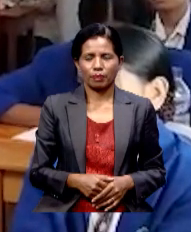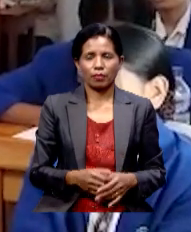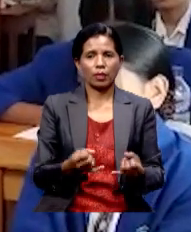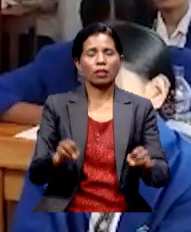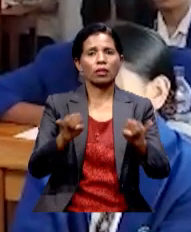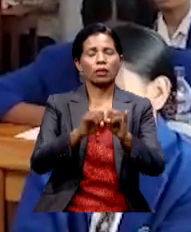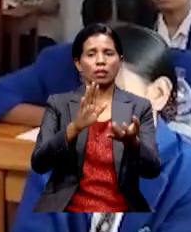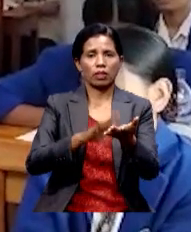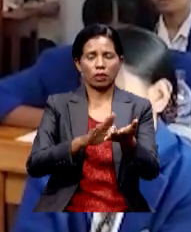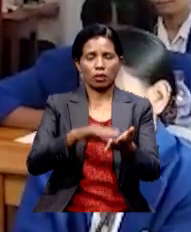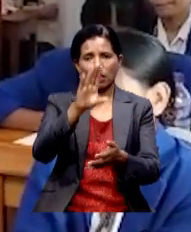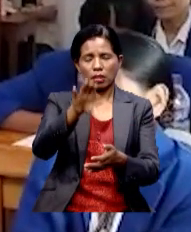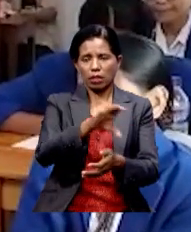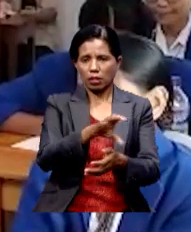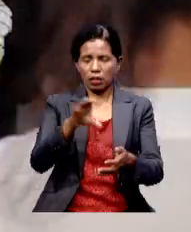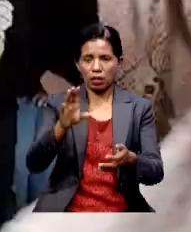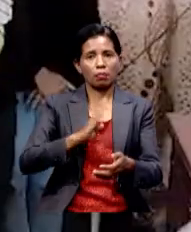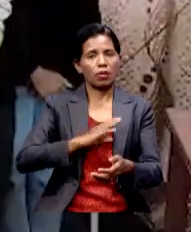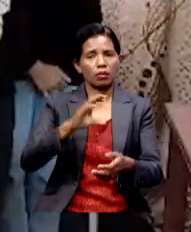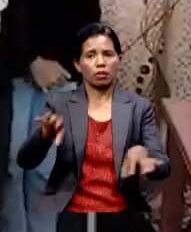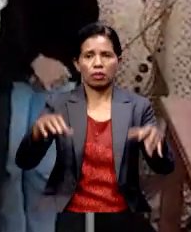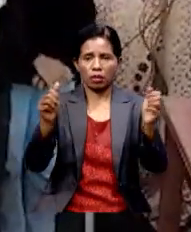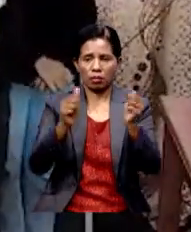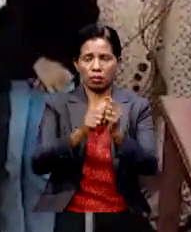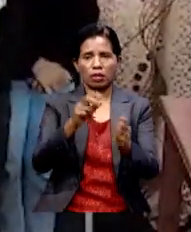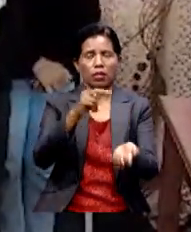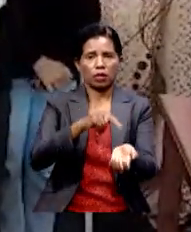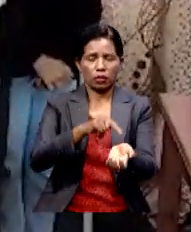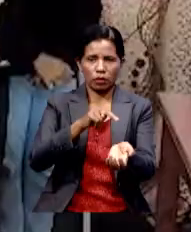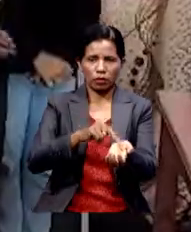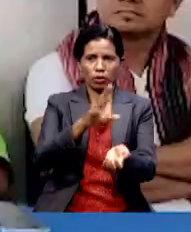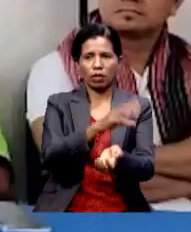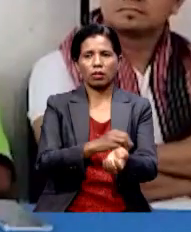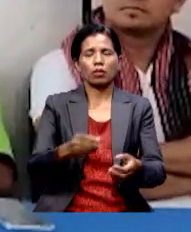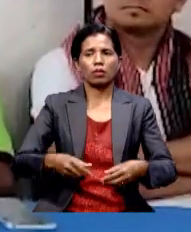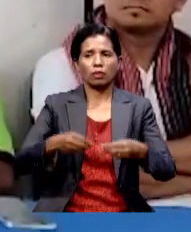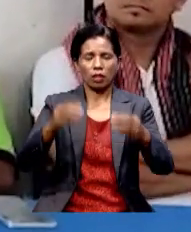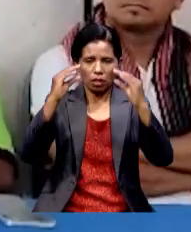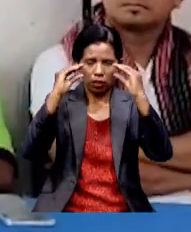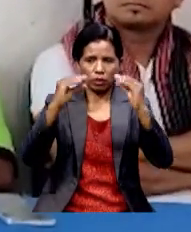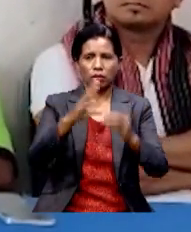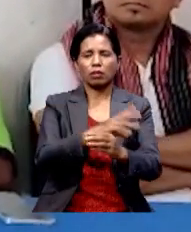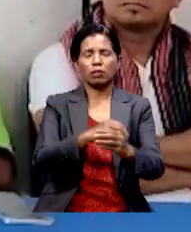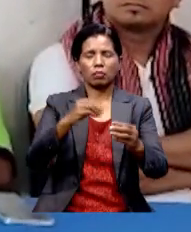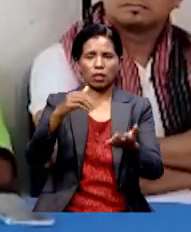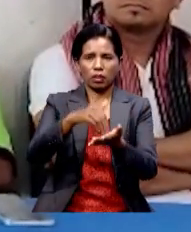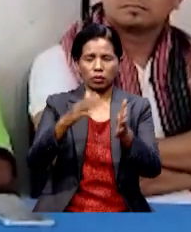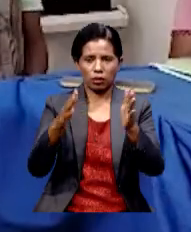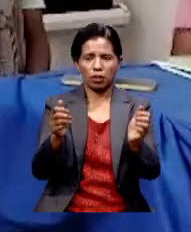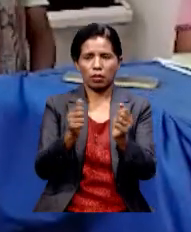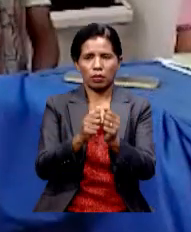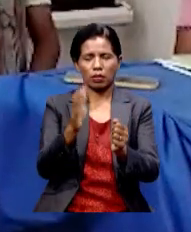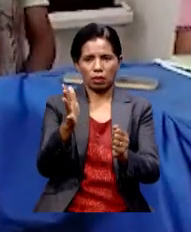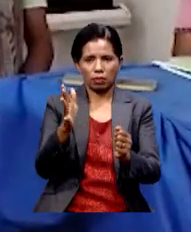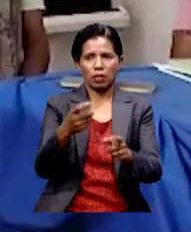Instituto Superior Cristal Polo Balcão, Serviço Amuto com NURS Nuclear Center, capacita a formação de estudante finalista na Limanulu,